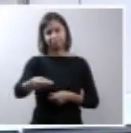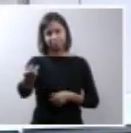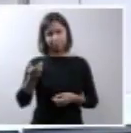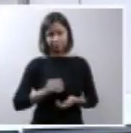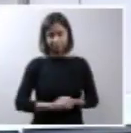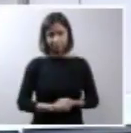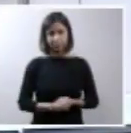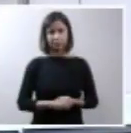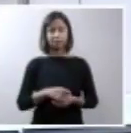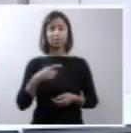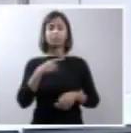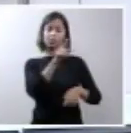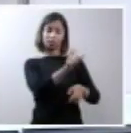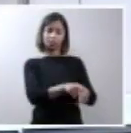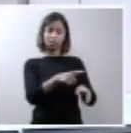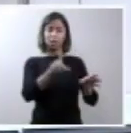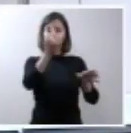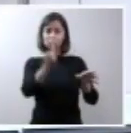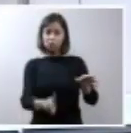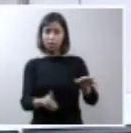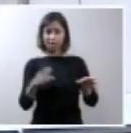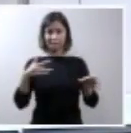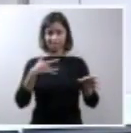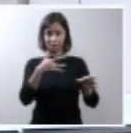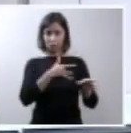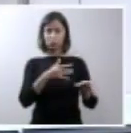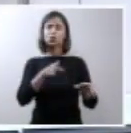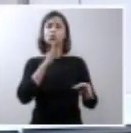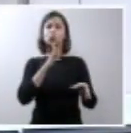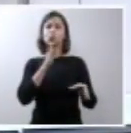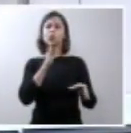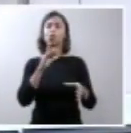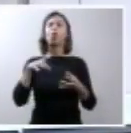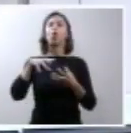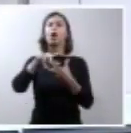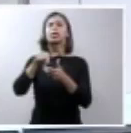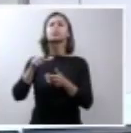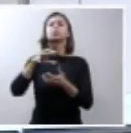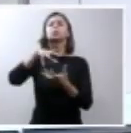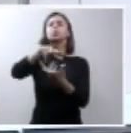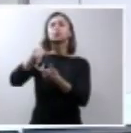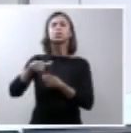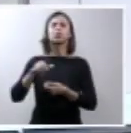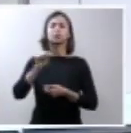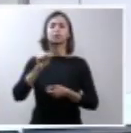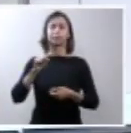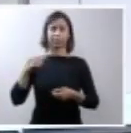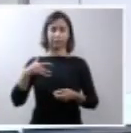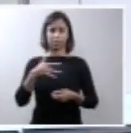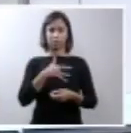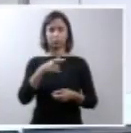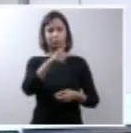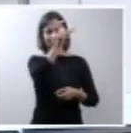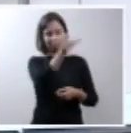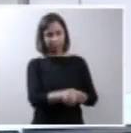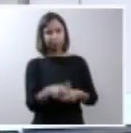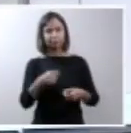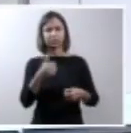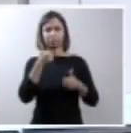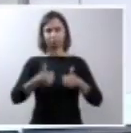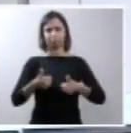direito à saúde entendido pela Organização Mundial de Saúde como o direito a um estado de bem-estar físico e